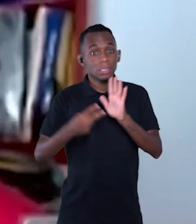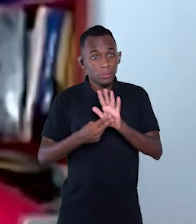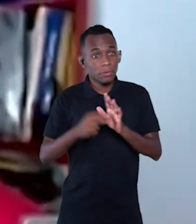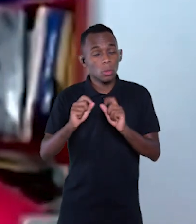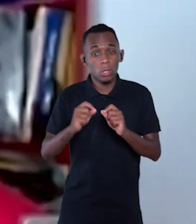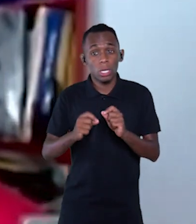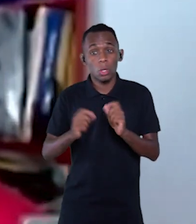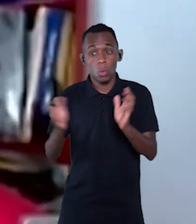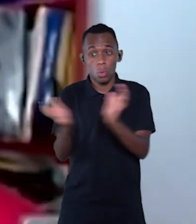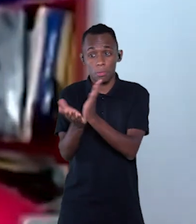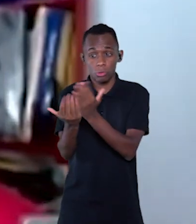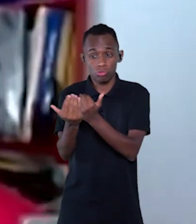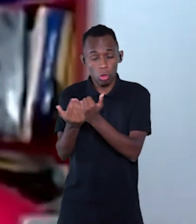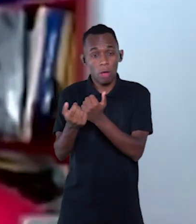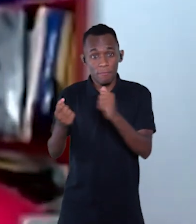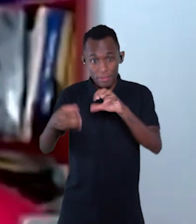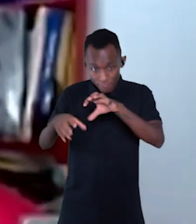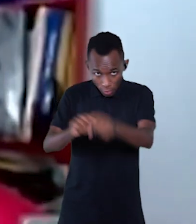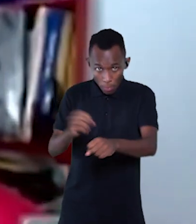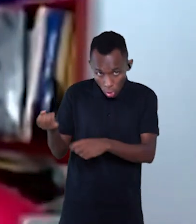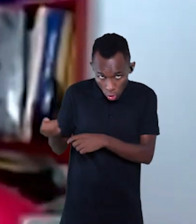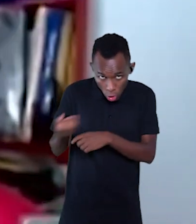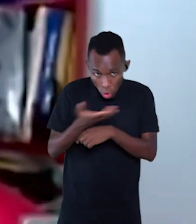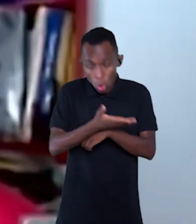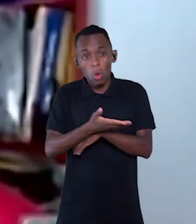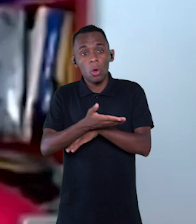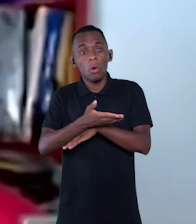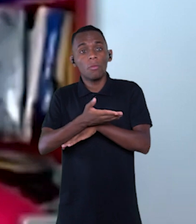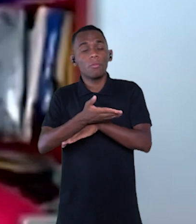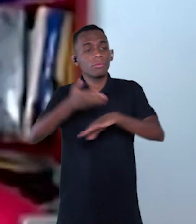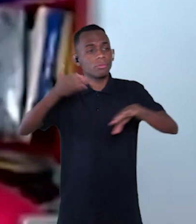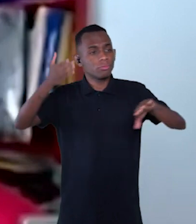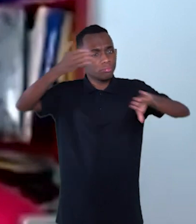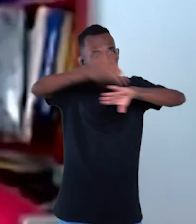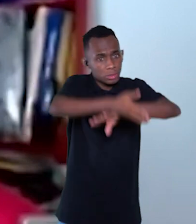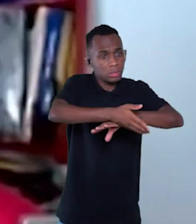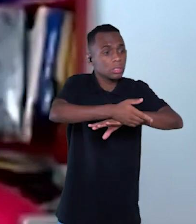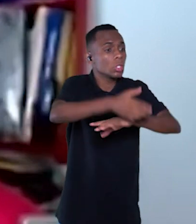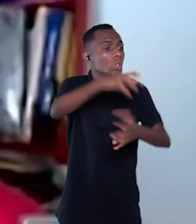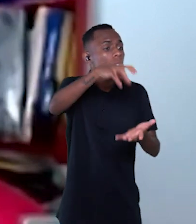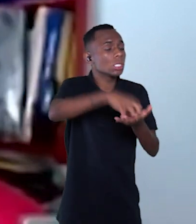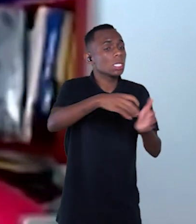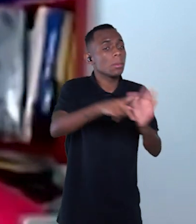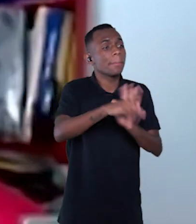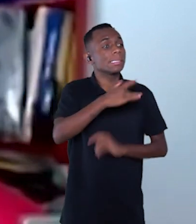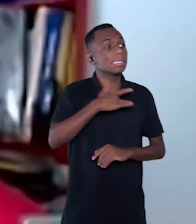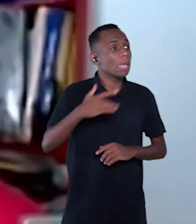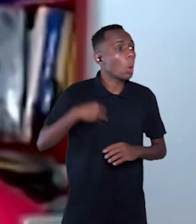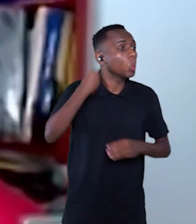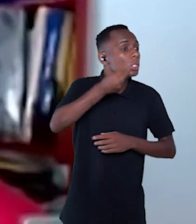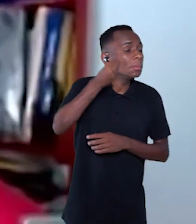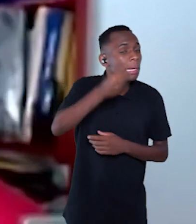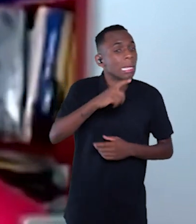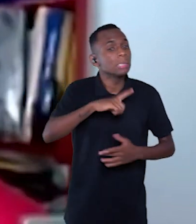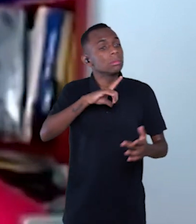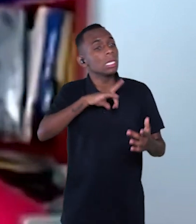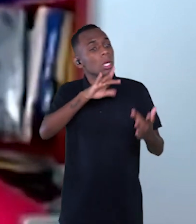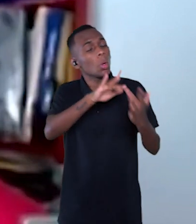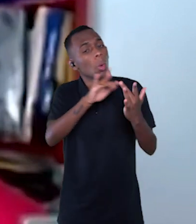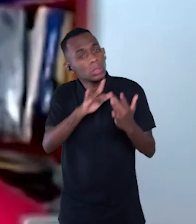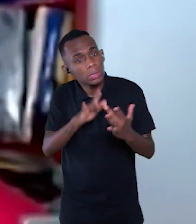os jovens médicos ali para um período rápido, de poucos meses nas unidades básicas de saúde, e